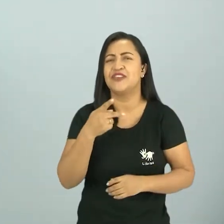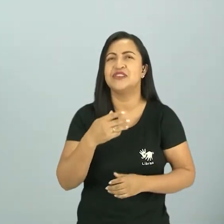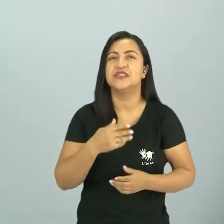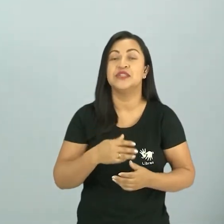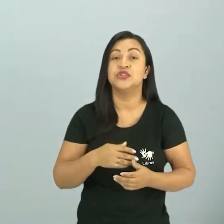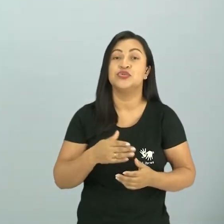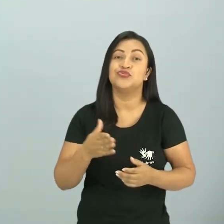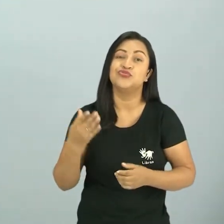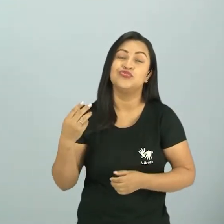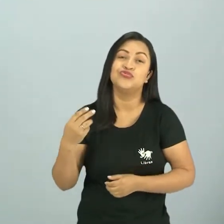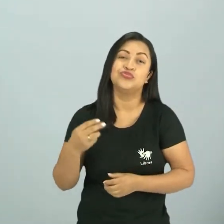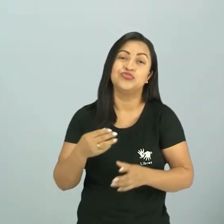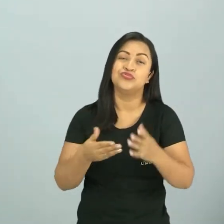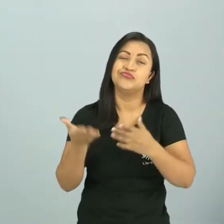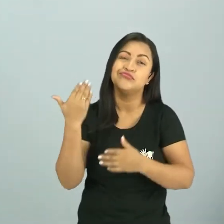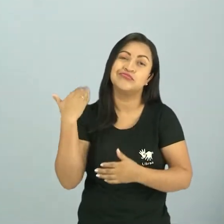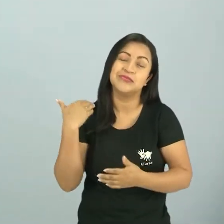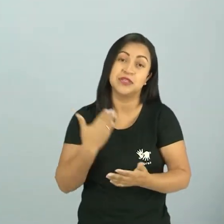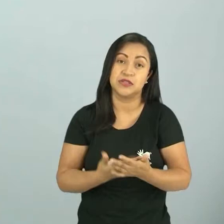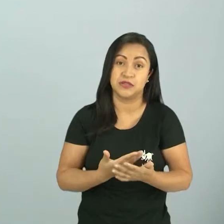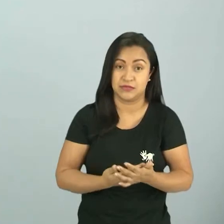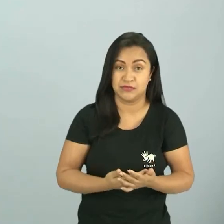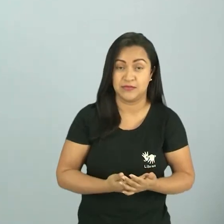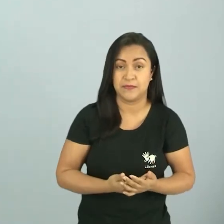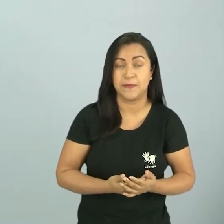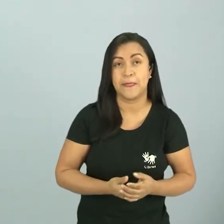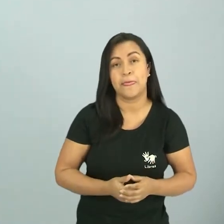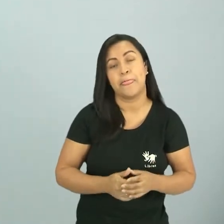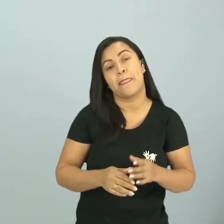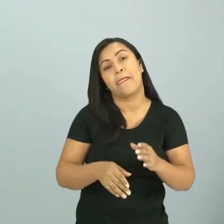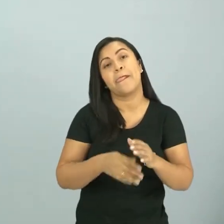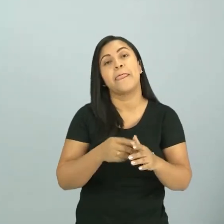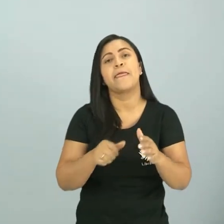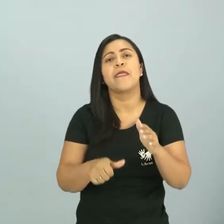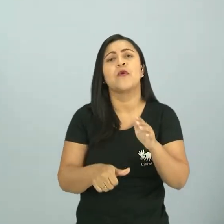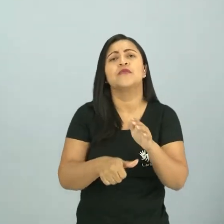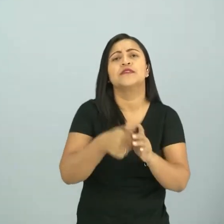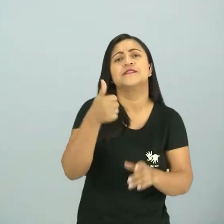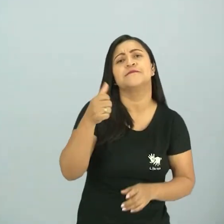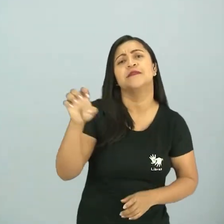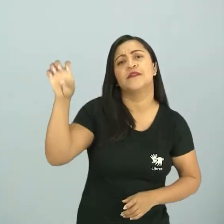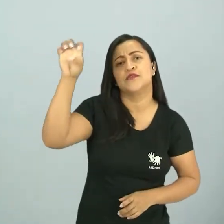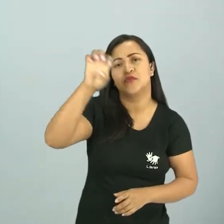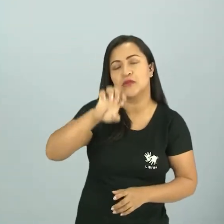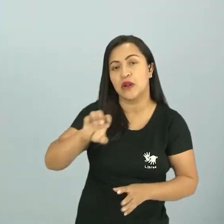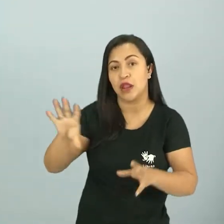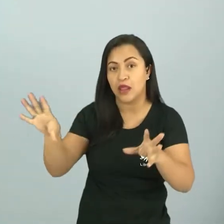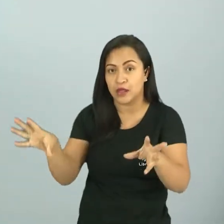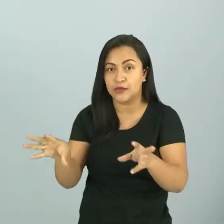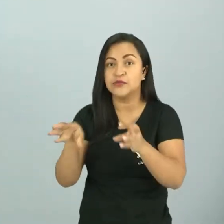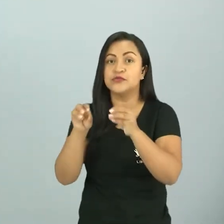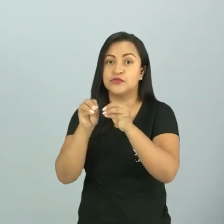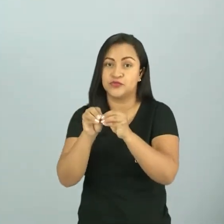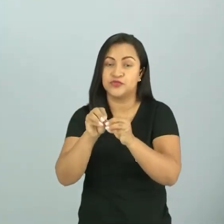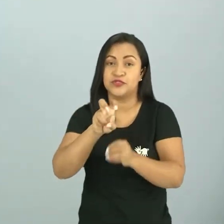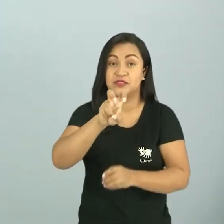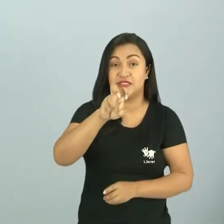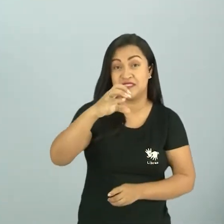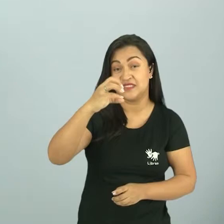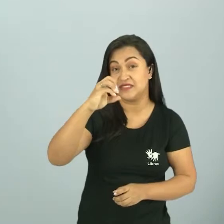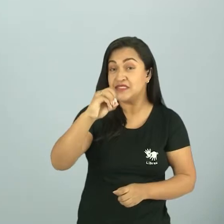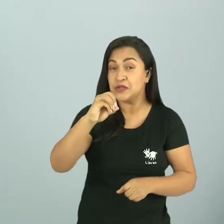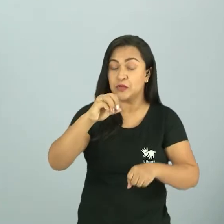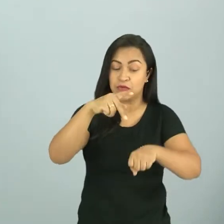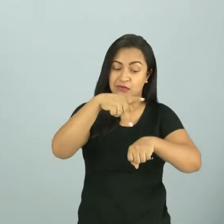bimestre para retomar algumas situações, tá? Uma das primeiras situações vai ser o quê? A Europa, ela reúne um total de 50 países,